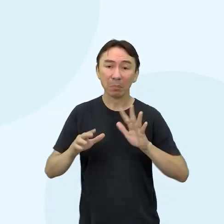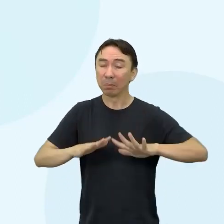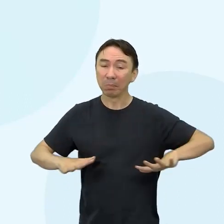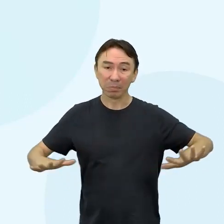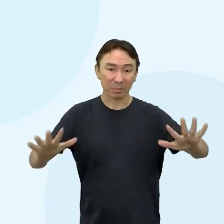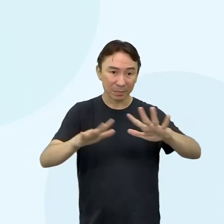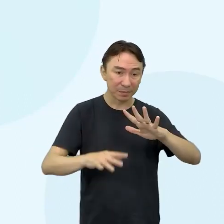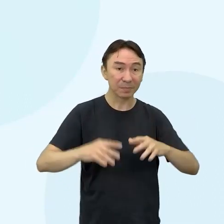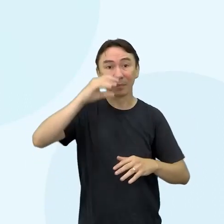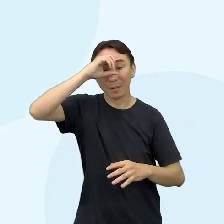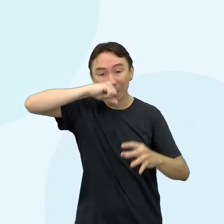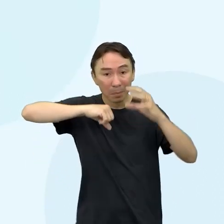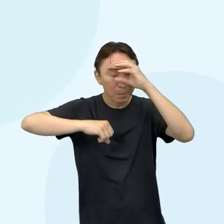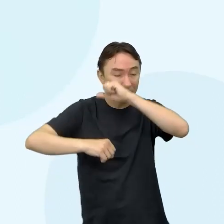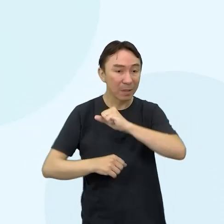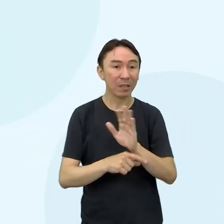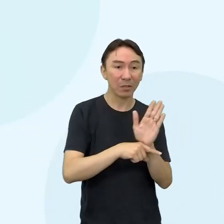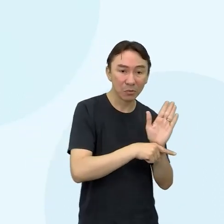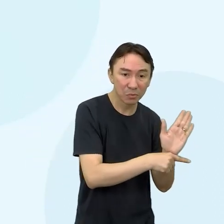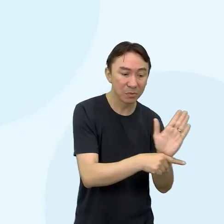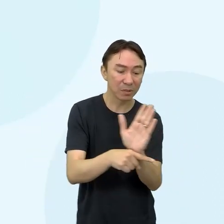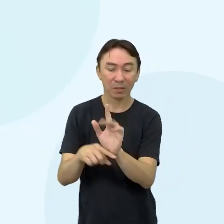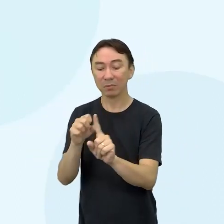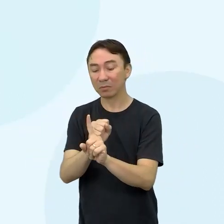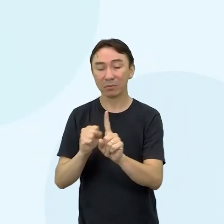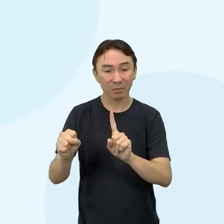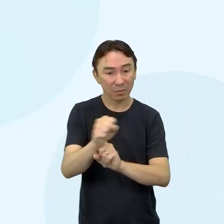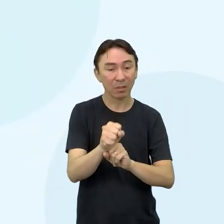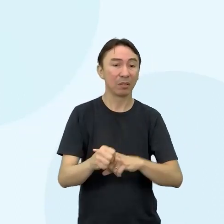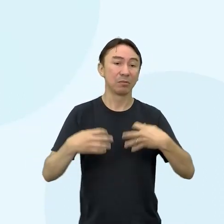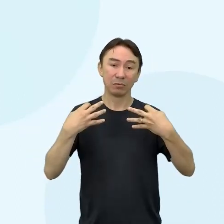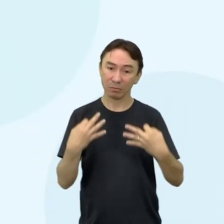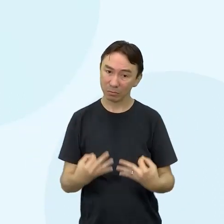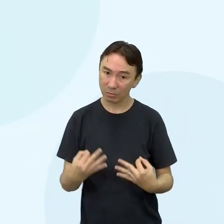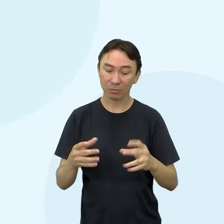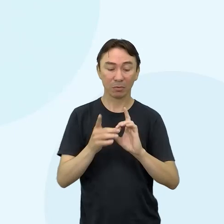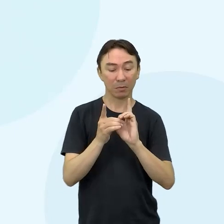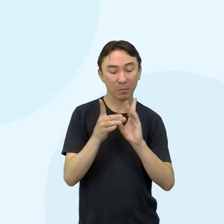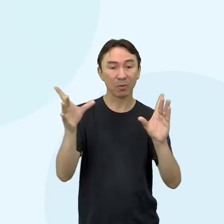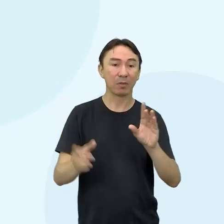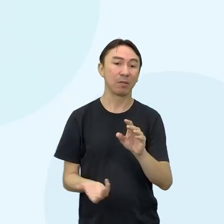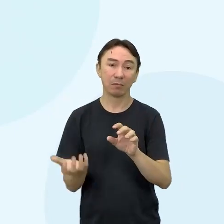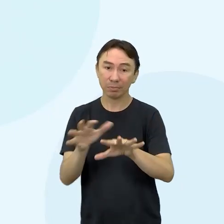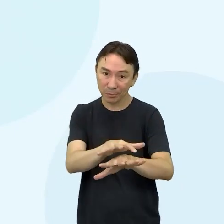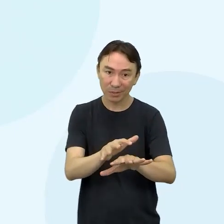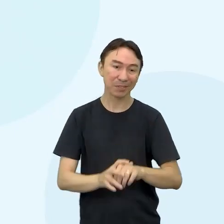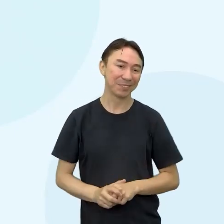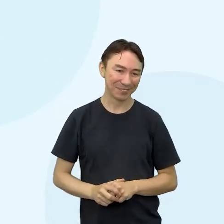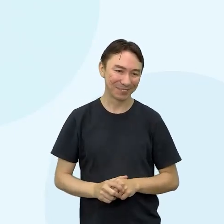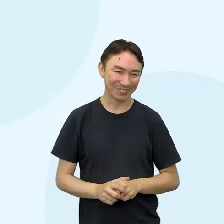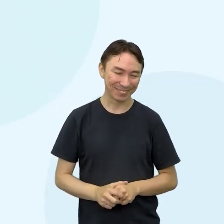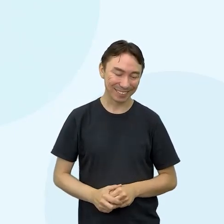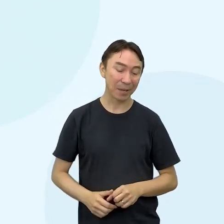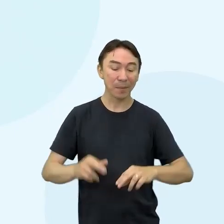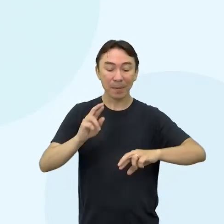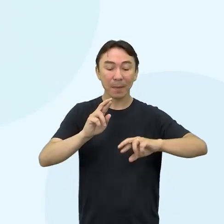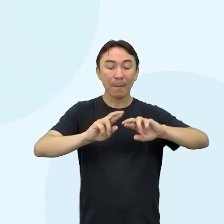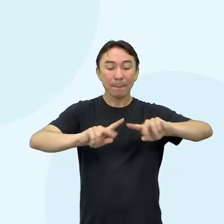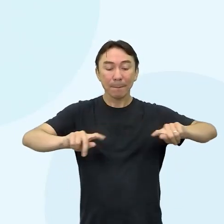para a construção de uma sociedade justa, democrática e inclusiva. E a competência 4, utilizar diferentes